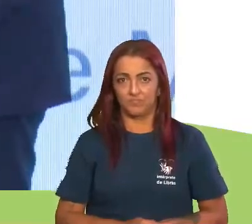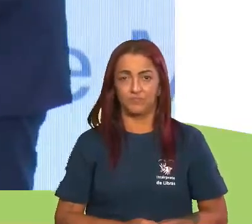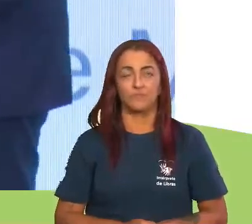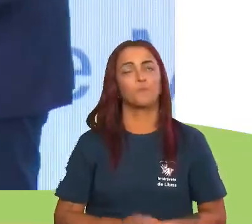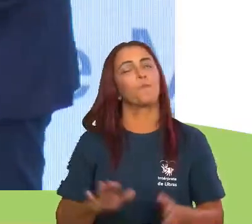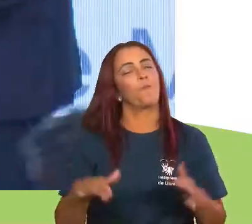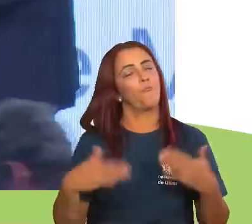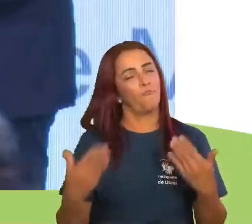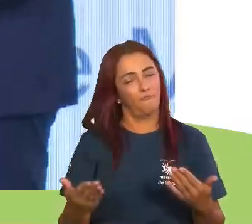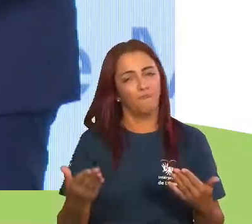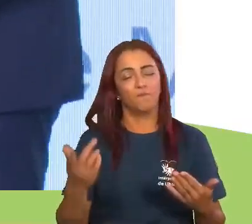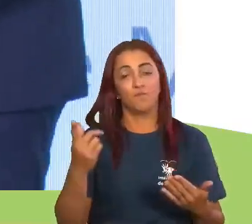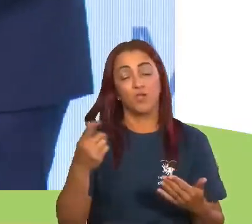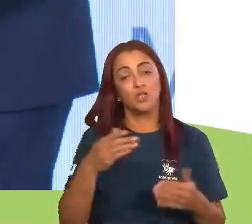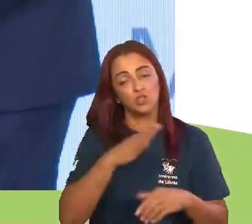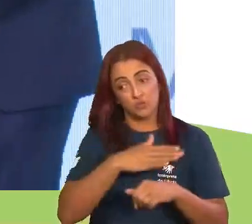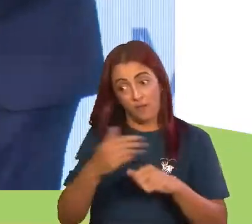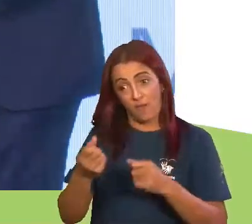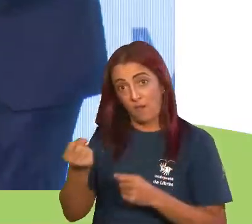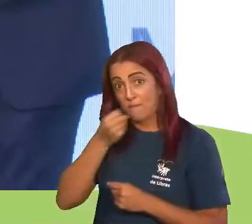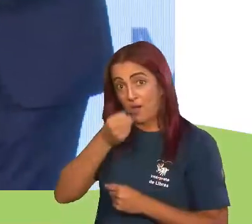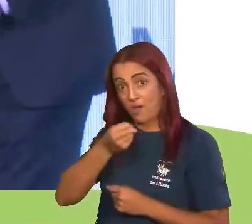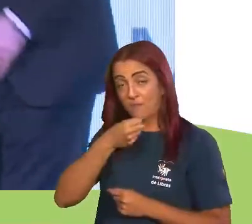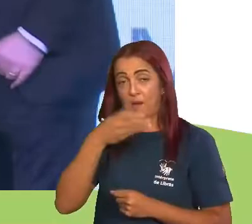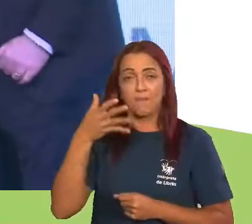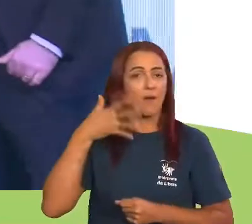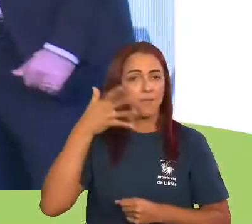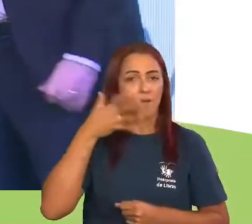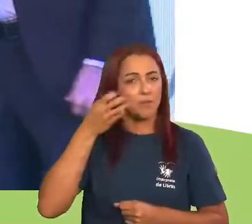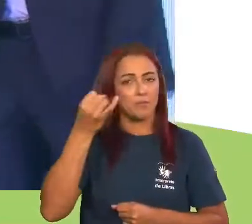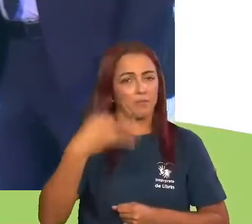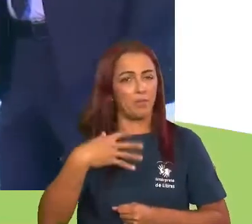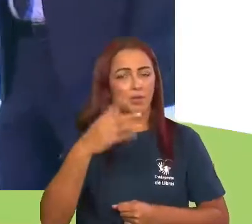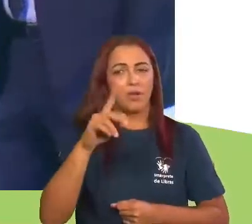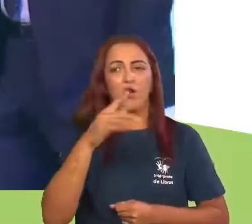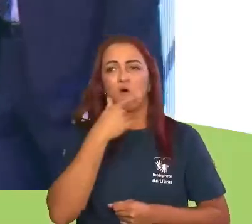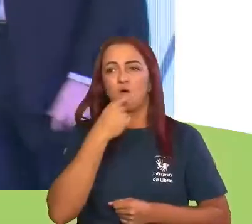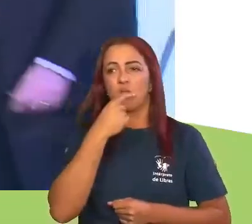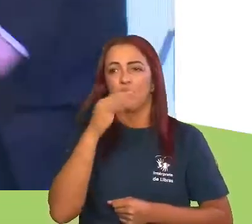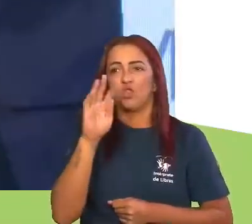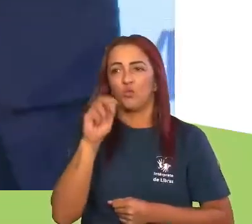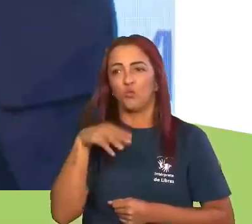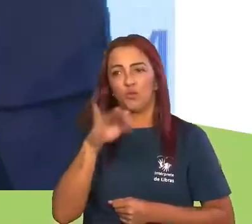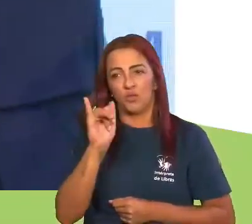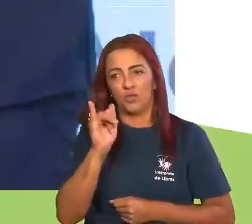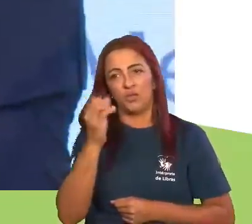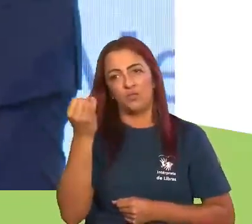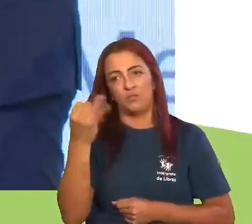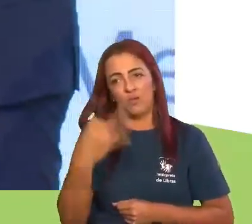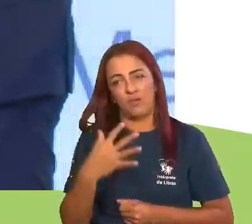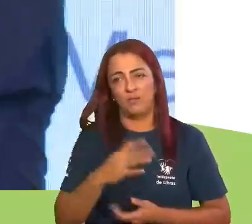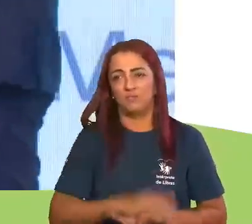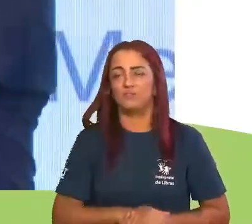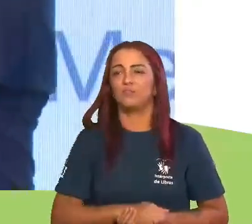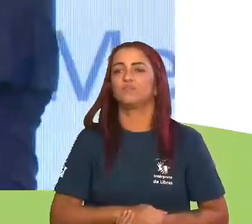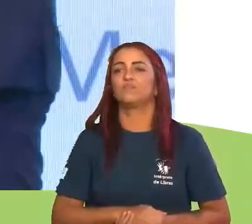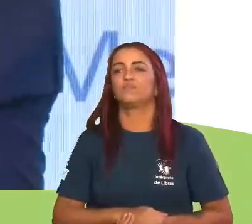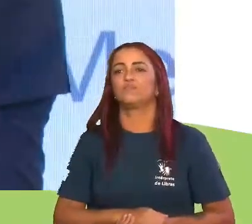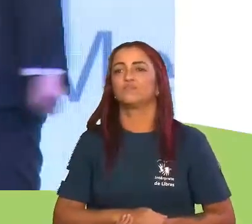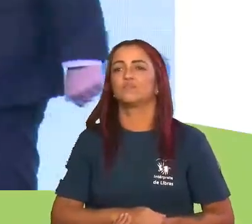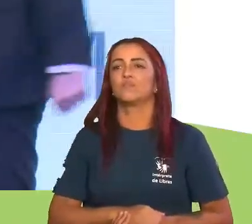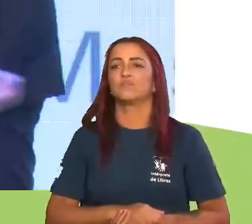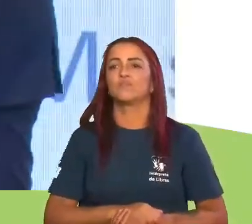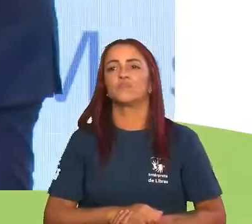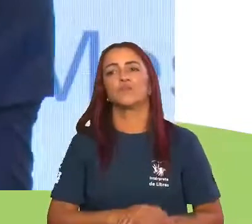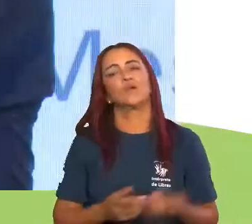Carlinhos, antes de passar a palavra para você, eu só queria deixar o Tony falar aí. Olha, aquilo que eu te falei,